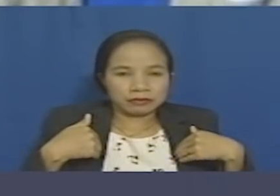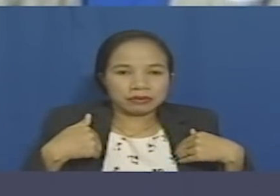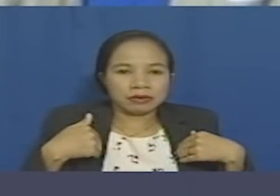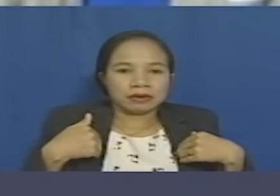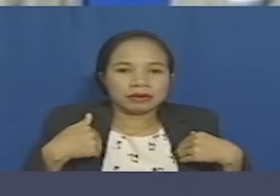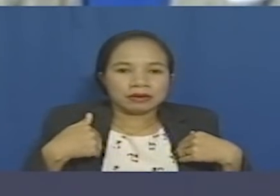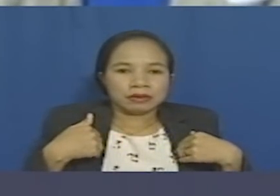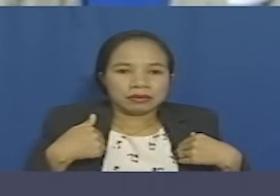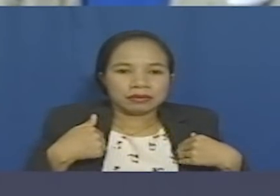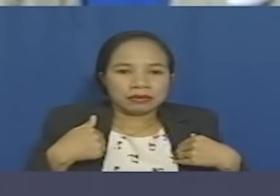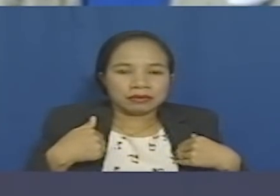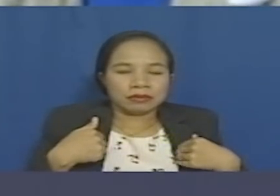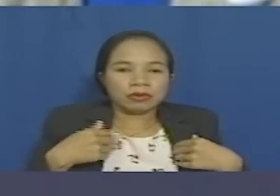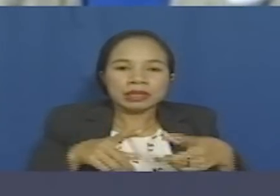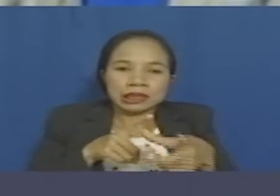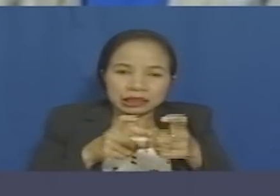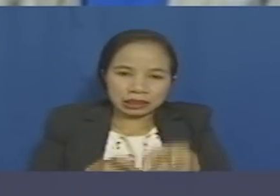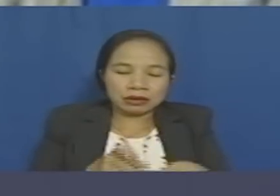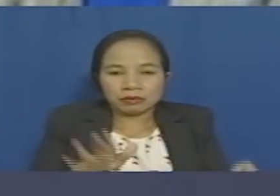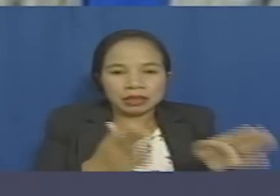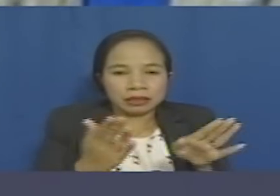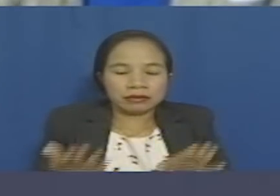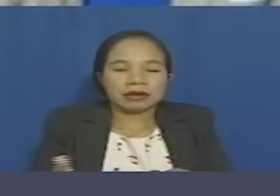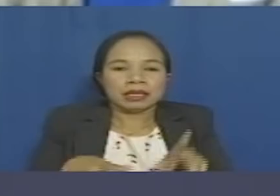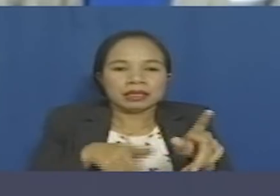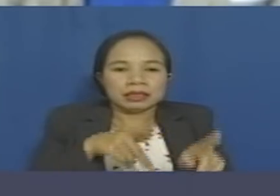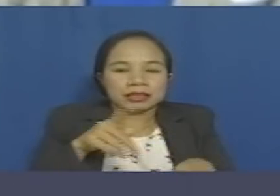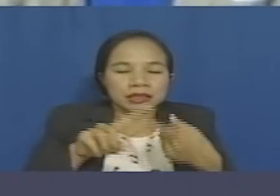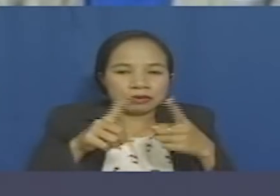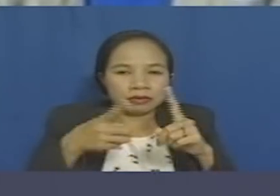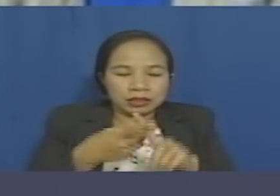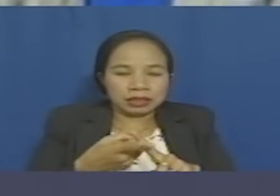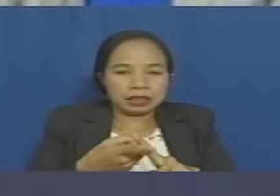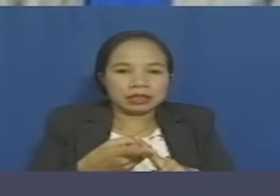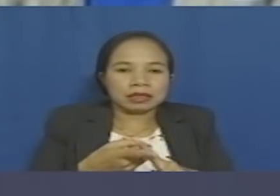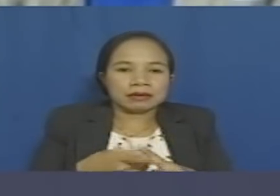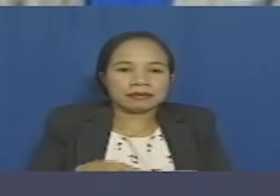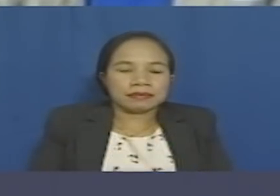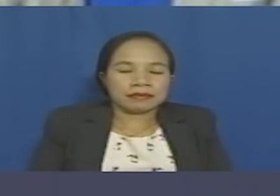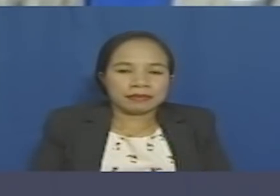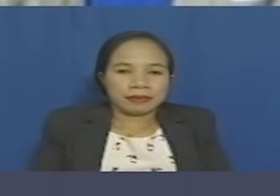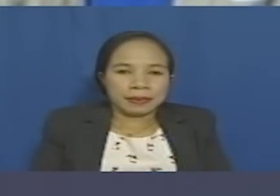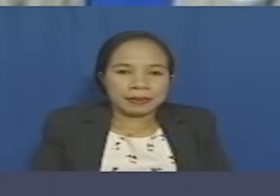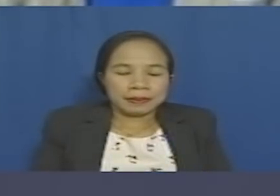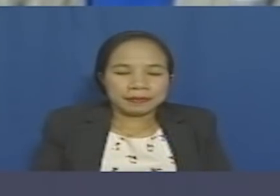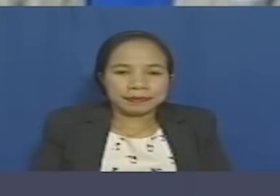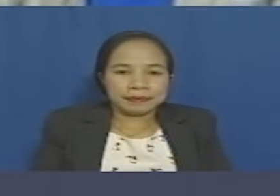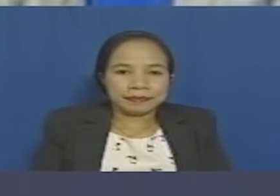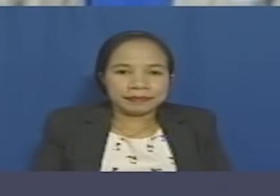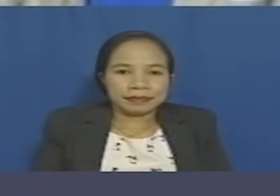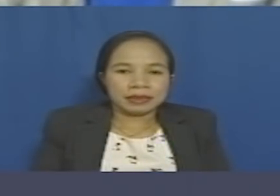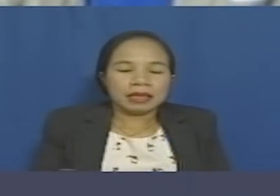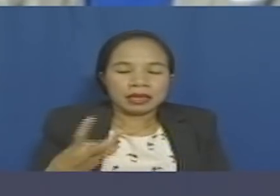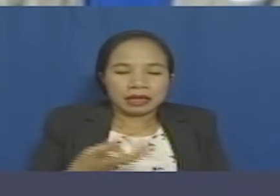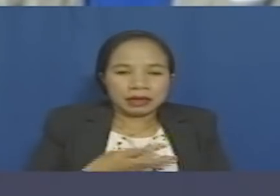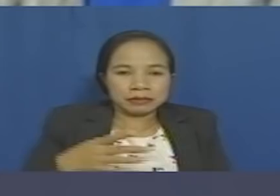hori hamate fali itene nia malu povo sira. Então, ira ne am senti